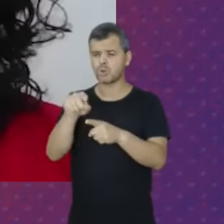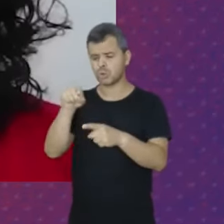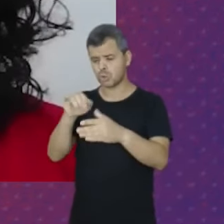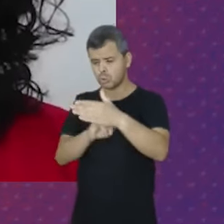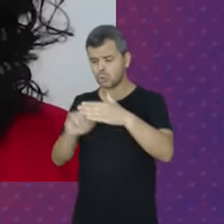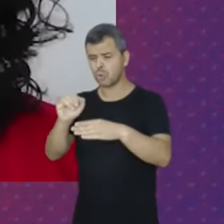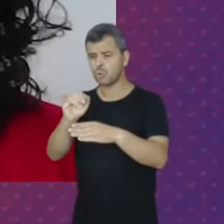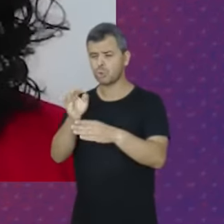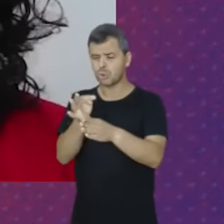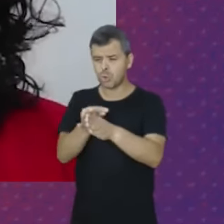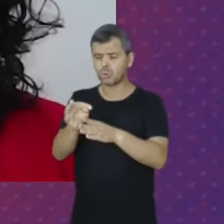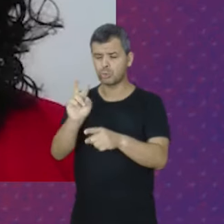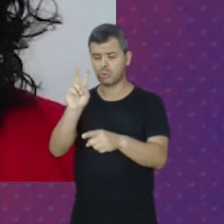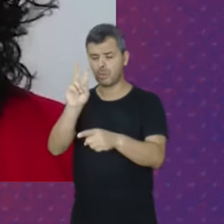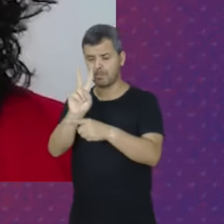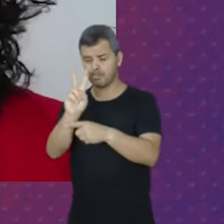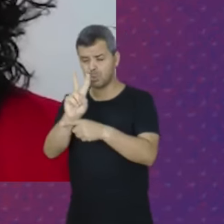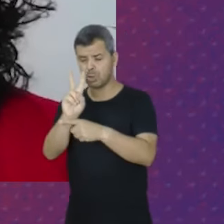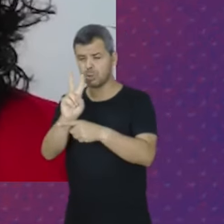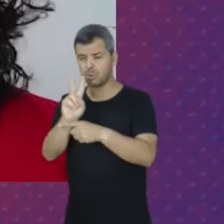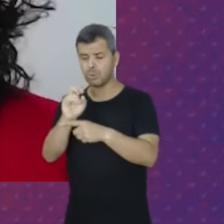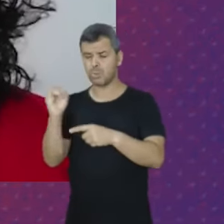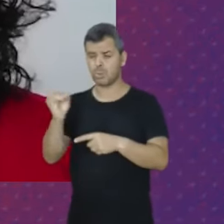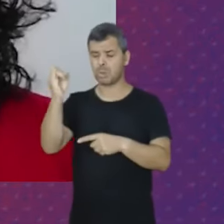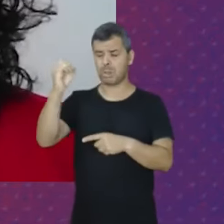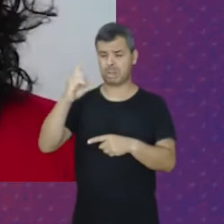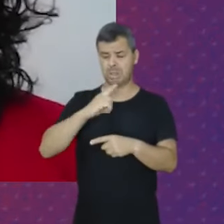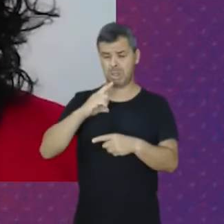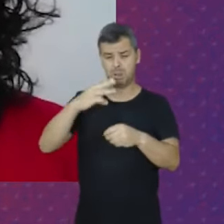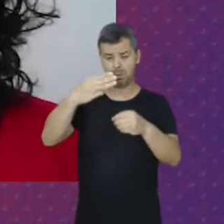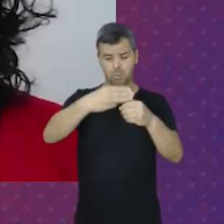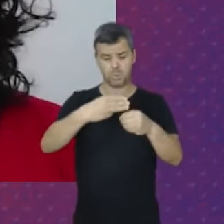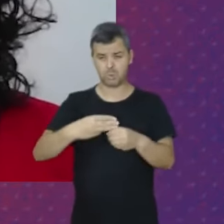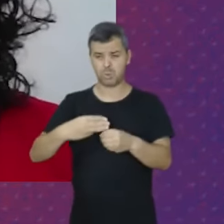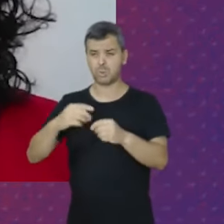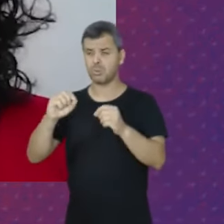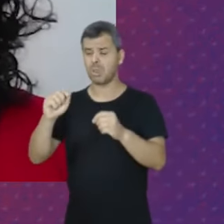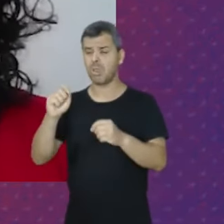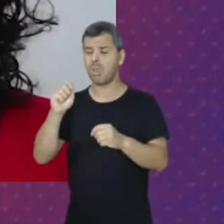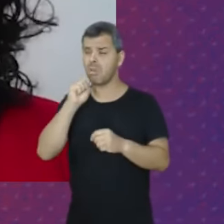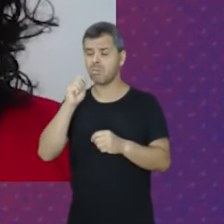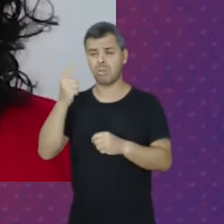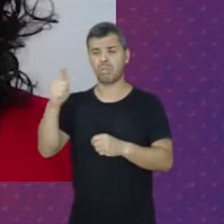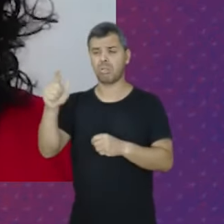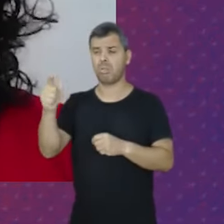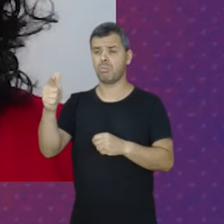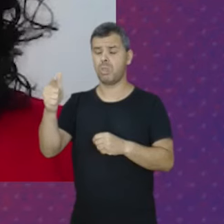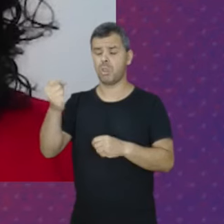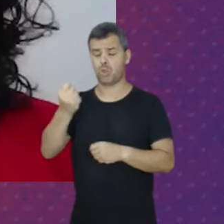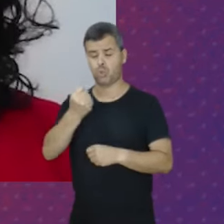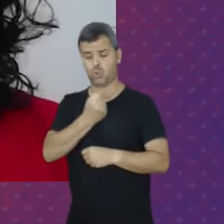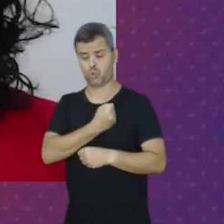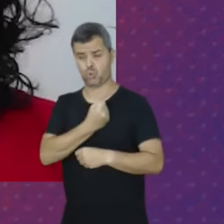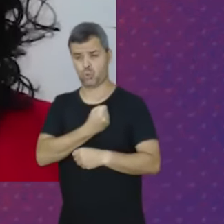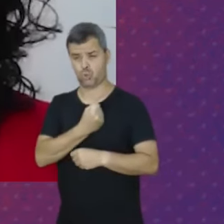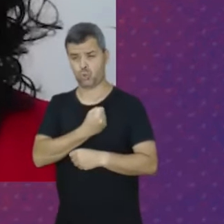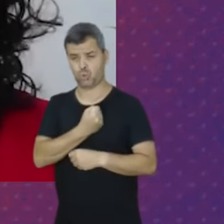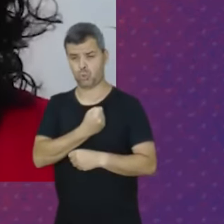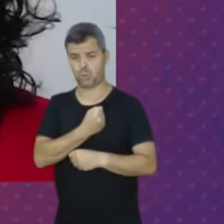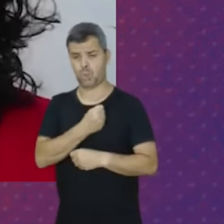proteção tão importante e que em muitos municípios ainda não tem número suficiente.